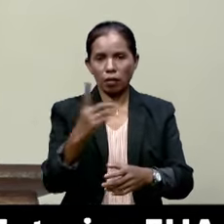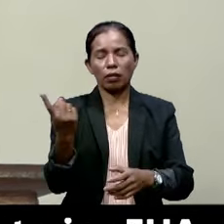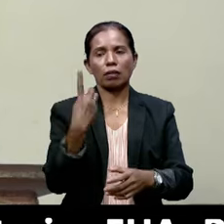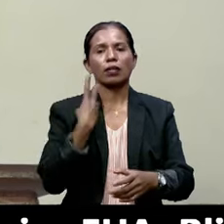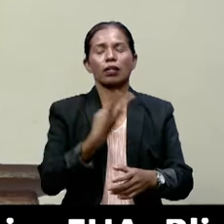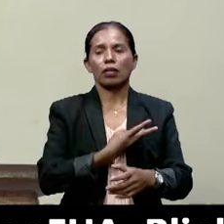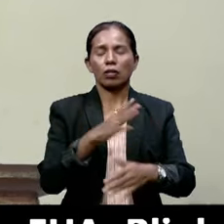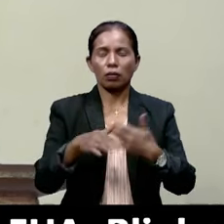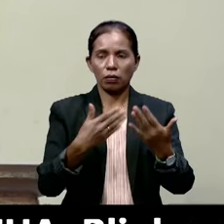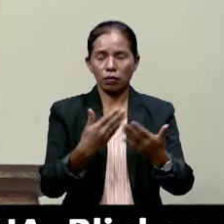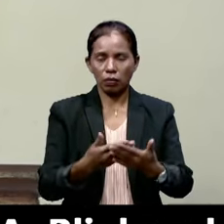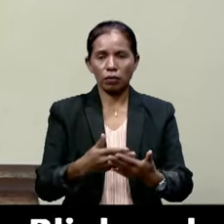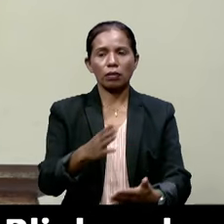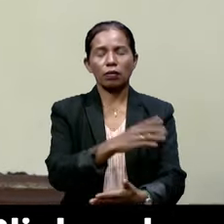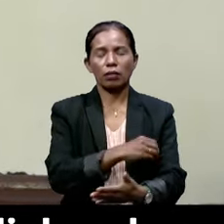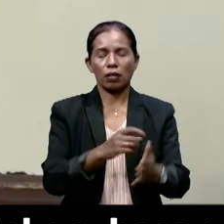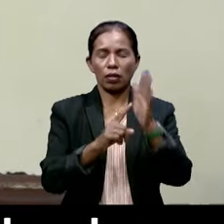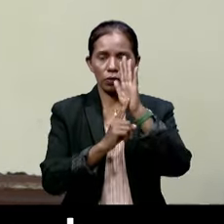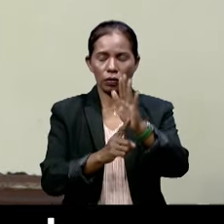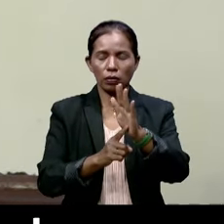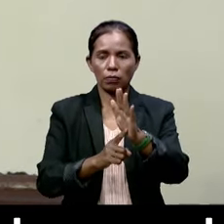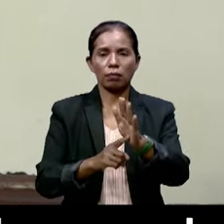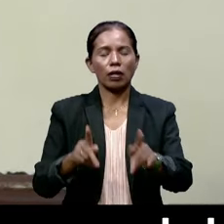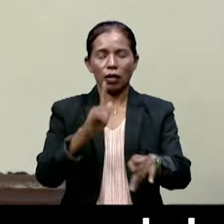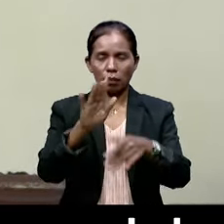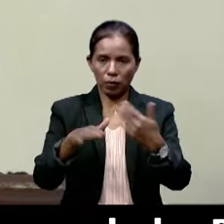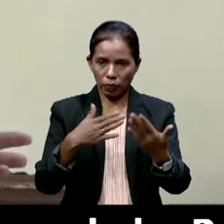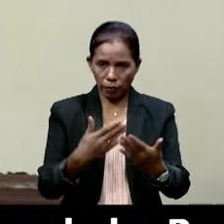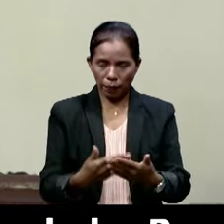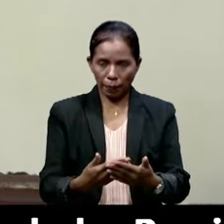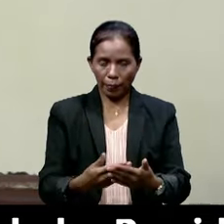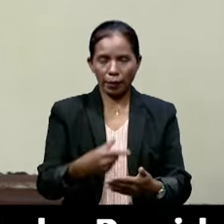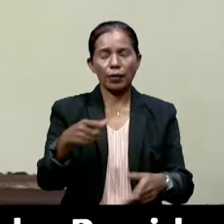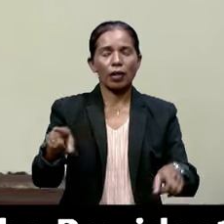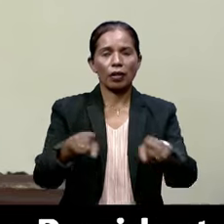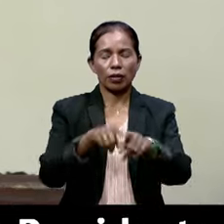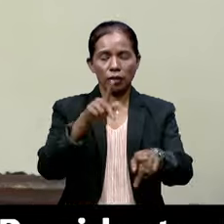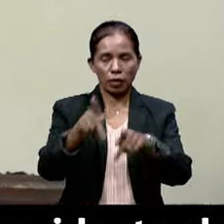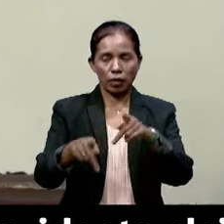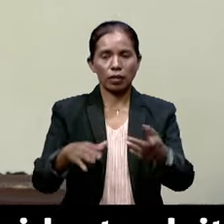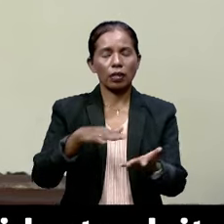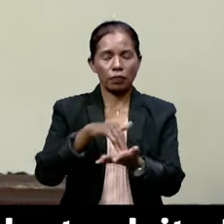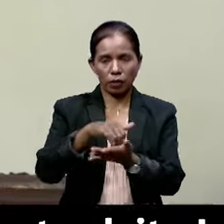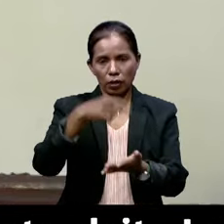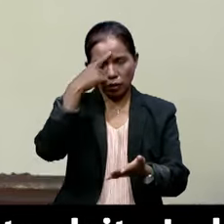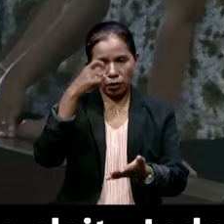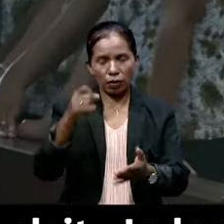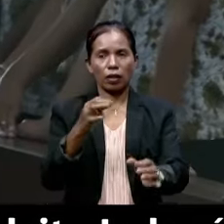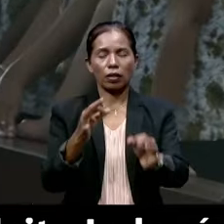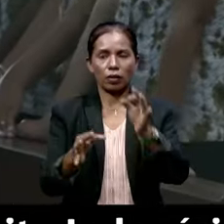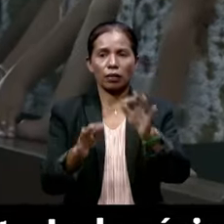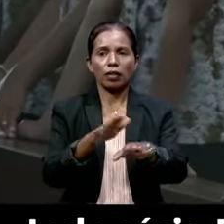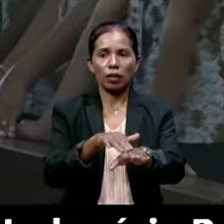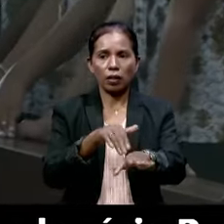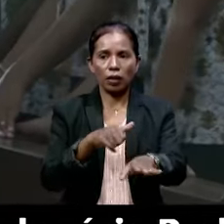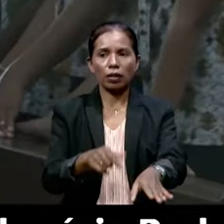tudo haklak em lhe nem vai ter público ser tuir Jorge Serrano Hanesta nem humano e a fraqueza também é mas que nem nem no